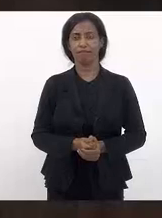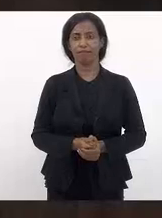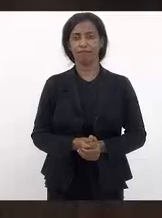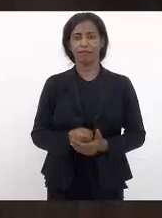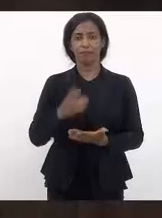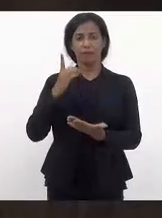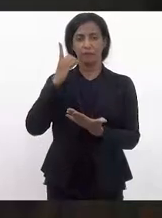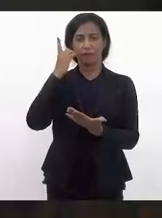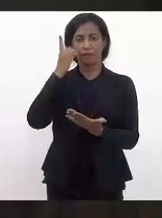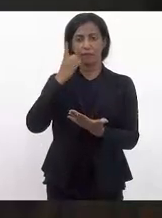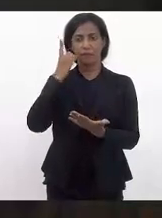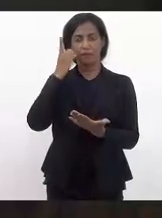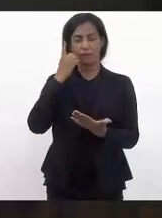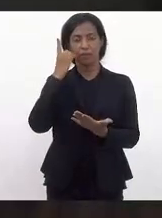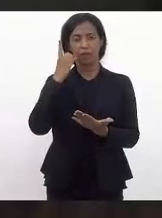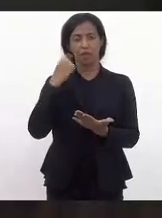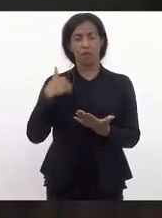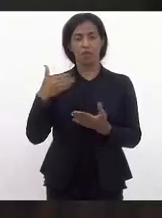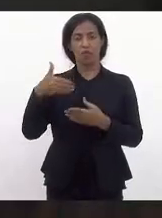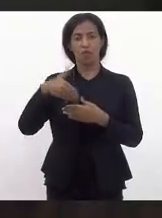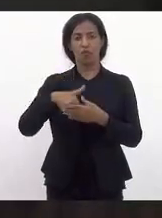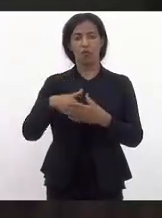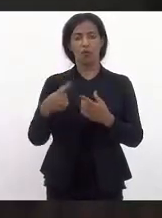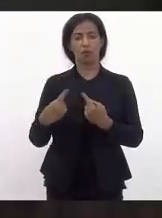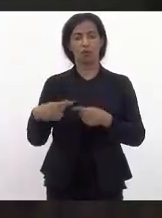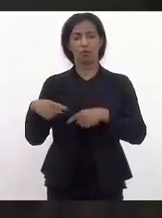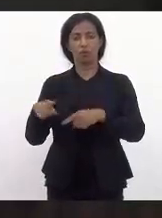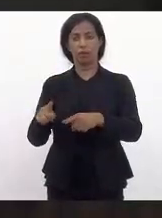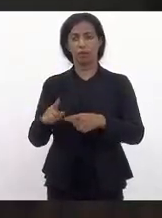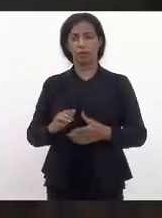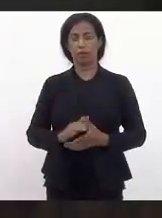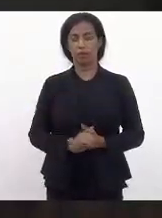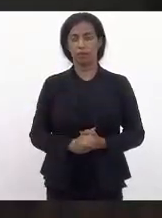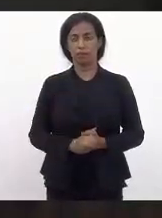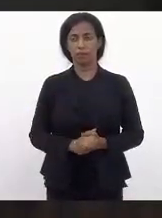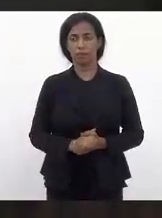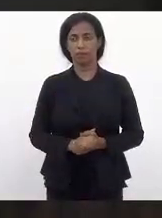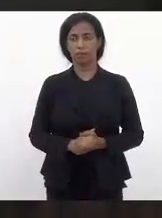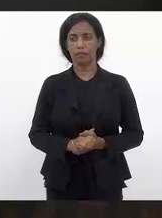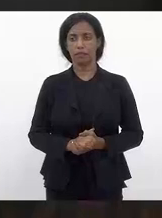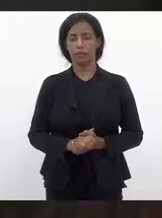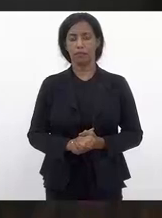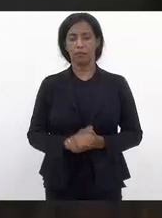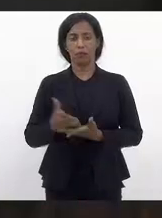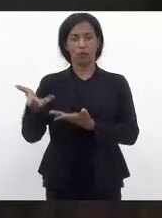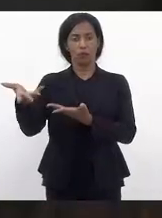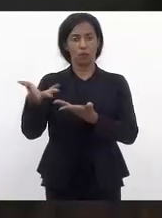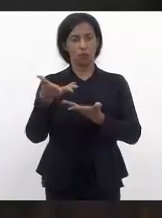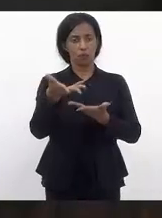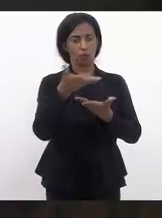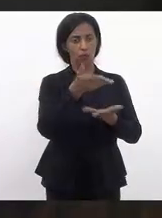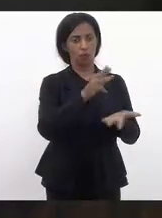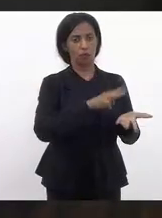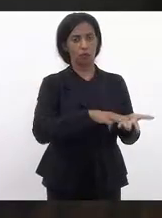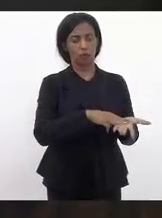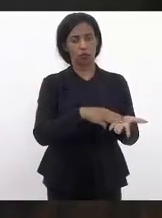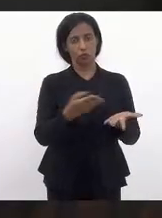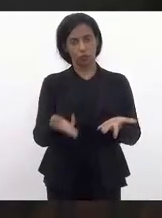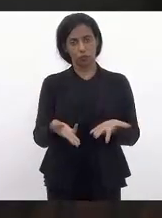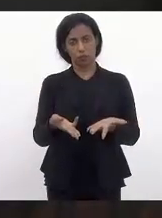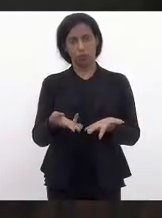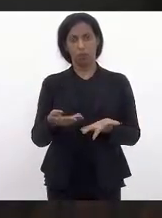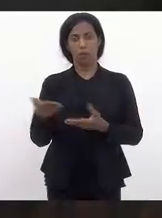tô abrindo a divergência abriu a divergência eu vou chamar todos os membros para que possa